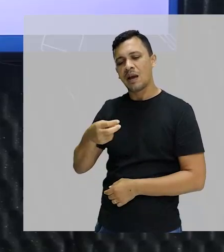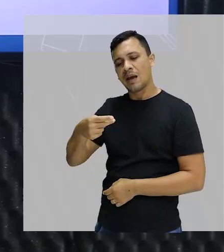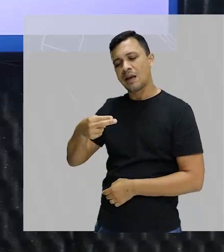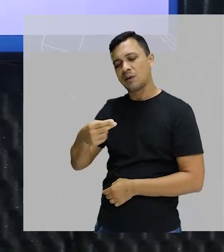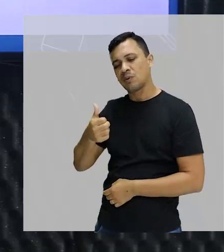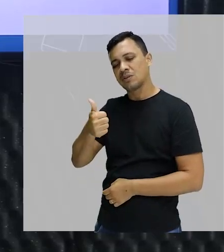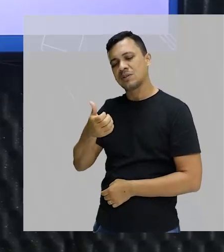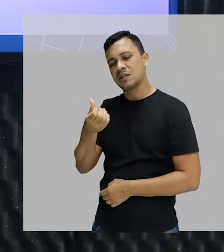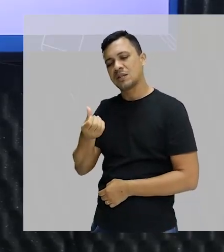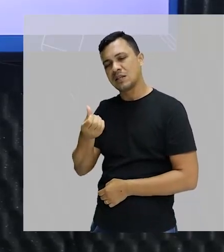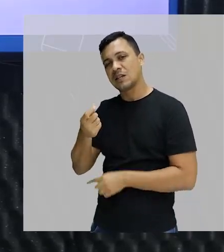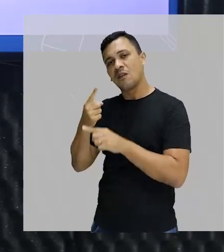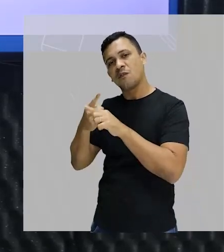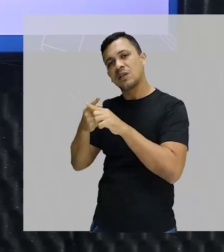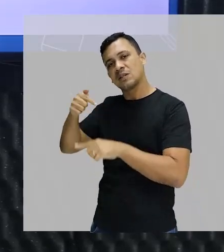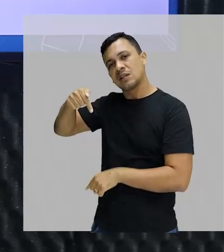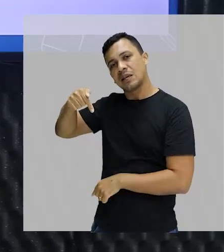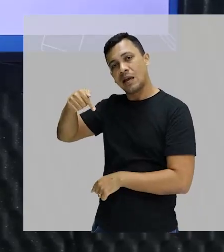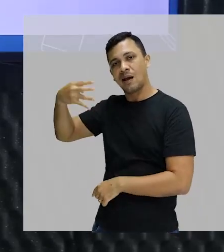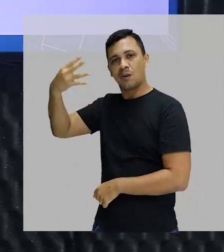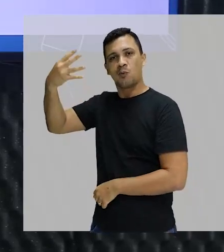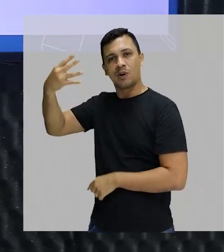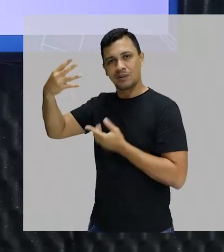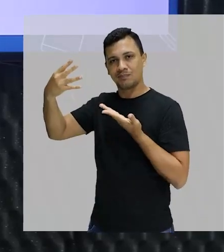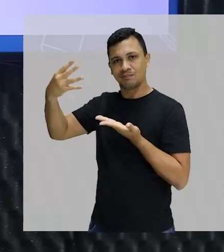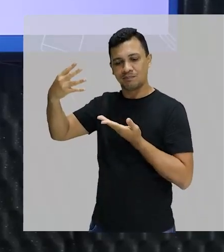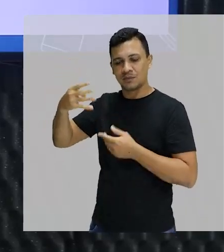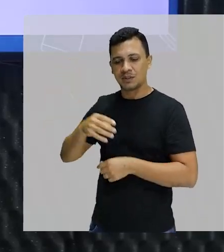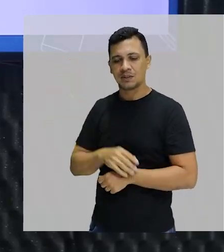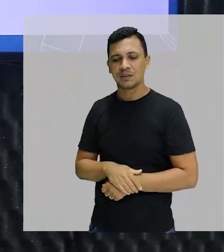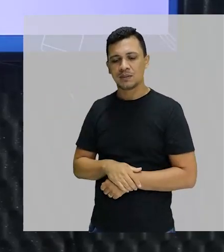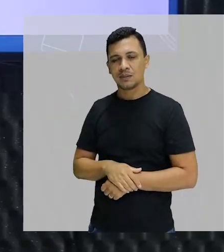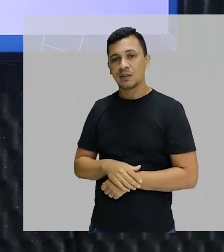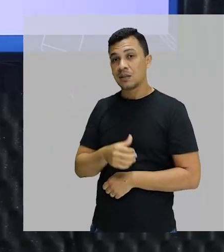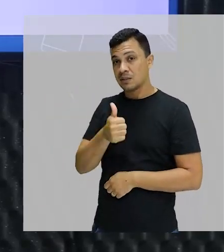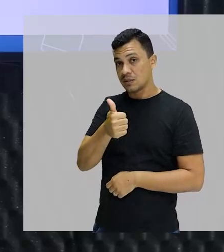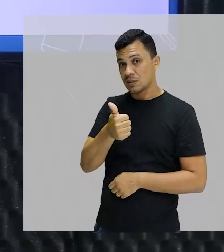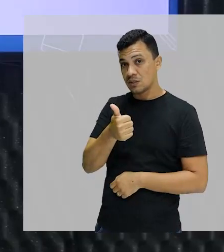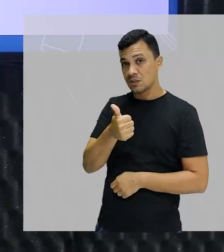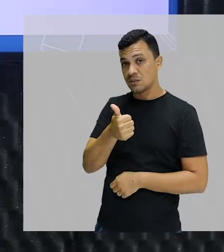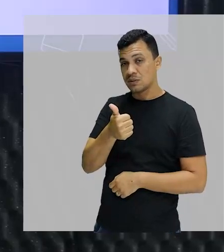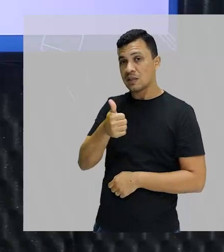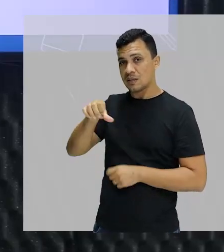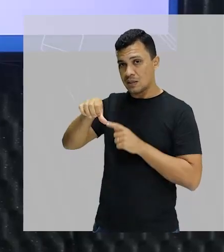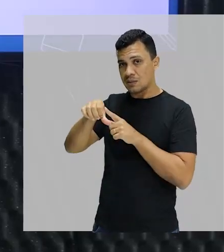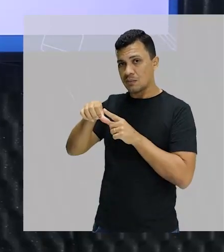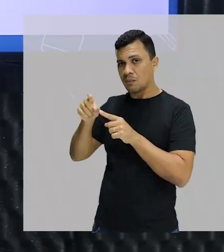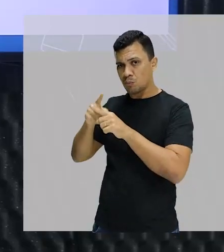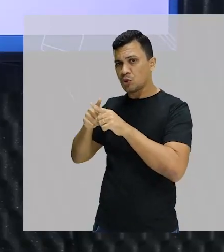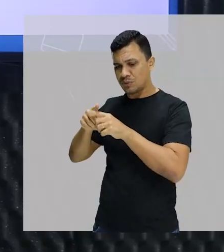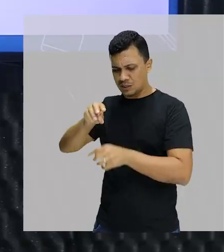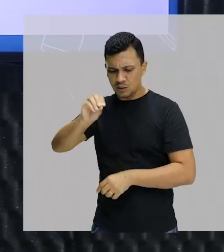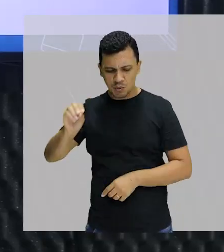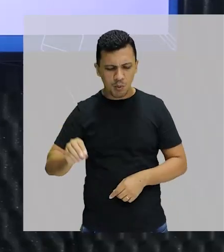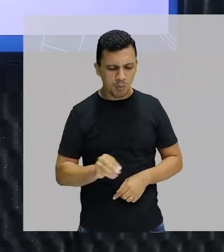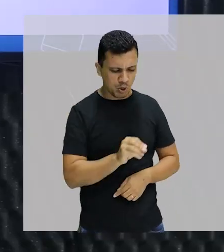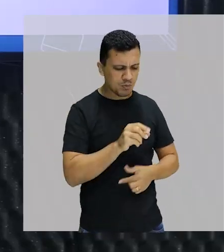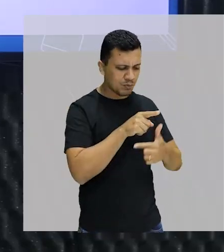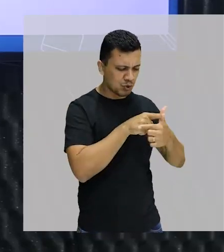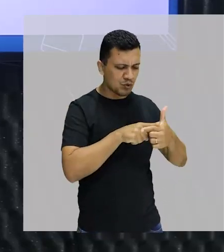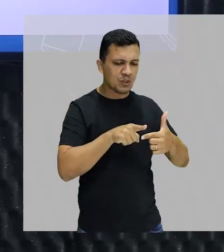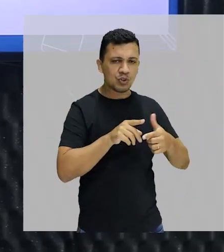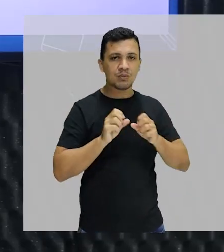Q a quarta. Gente, olha só, esse 16, né, está multiplicando, ele pode passar dividindo, né? Fazendo